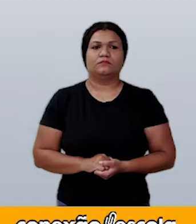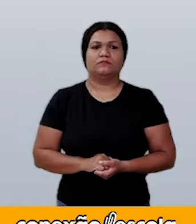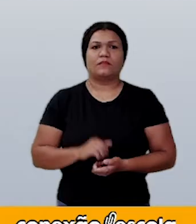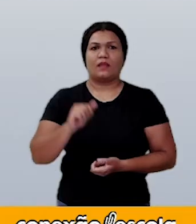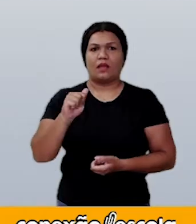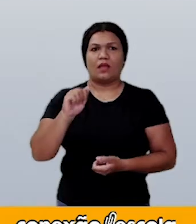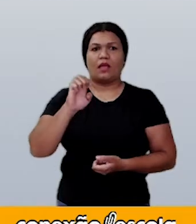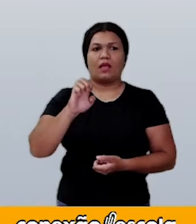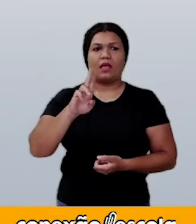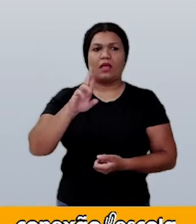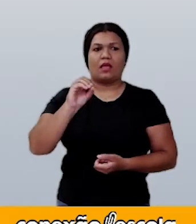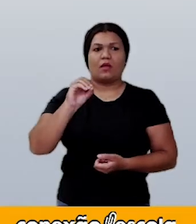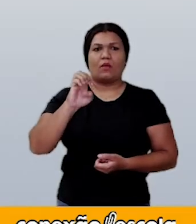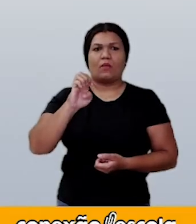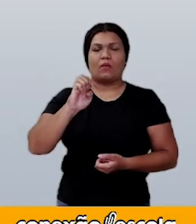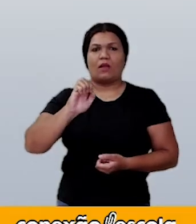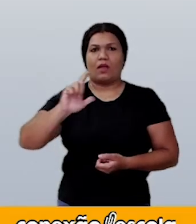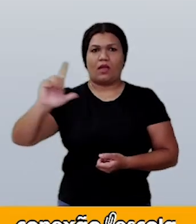Aeroel.